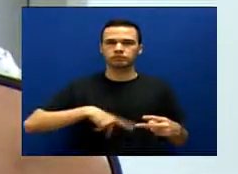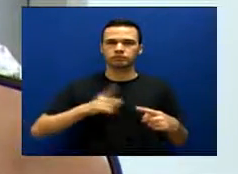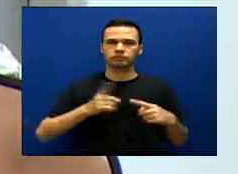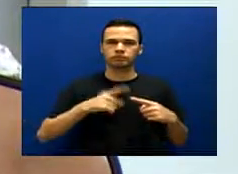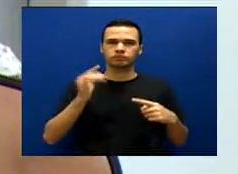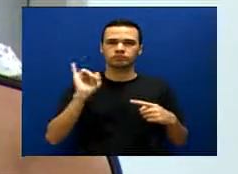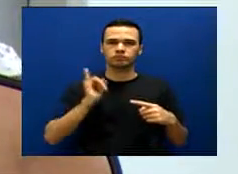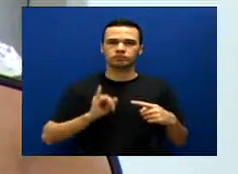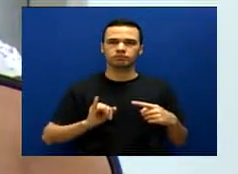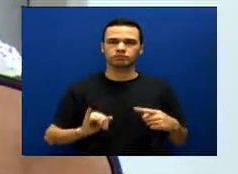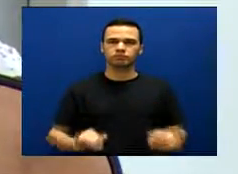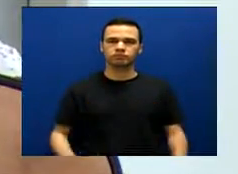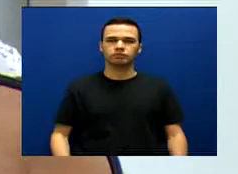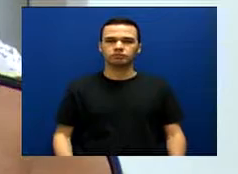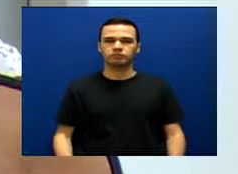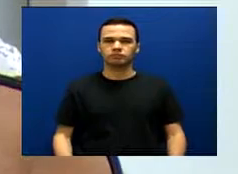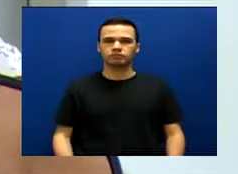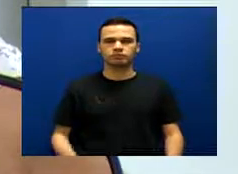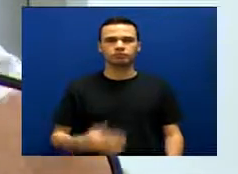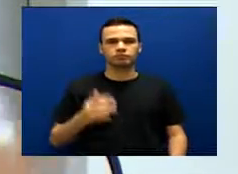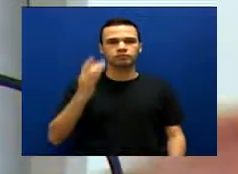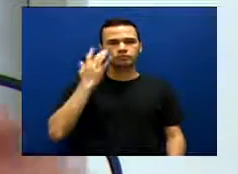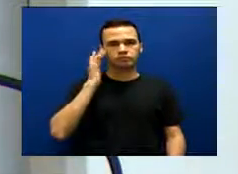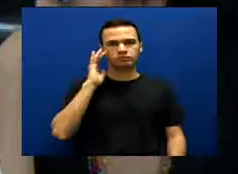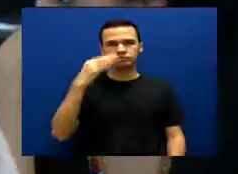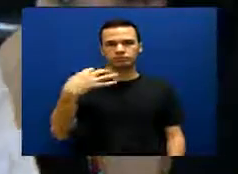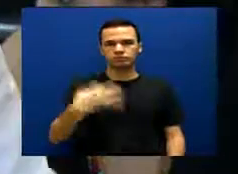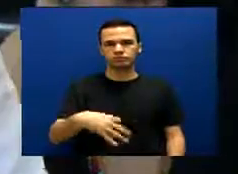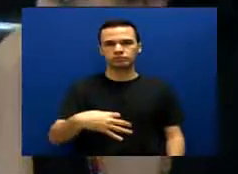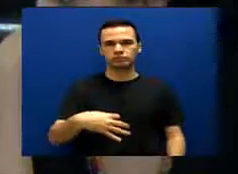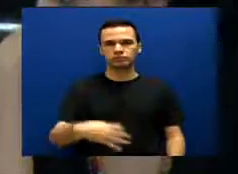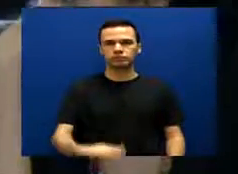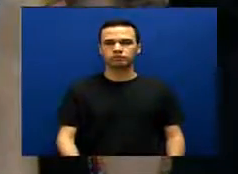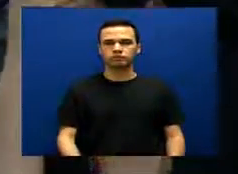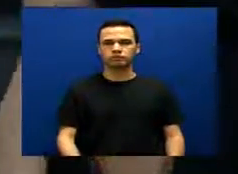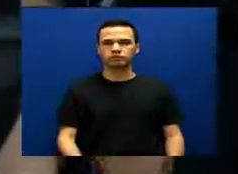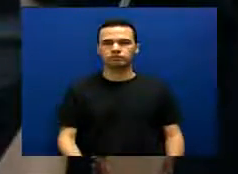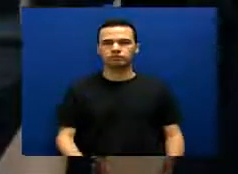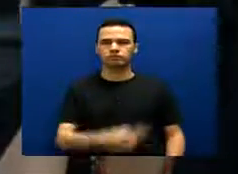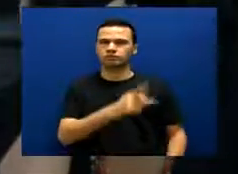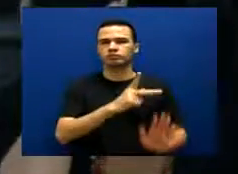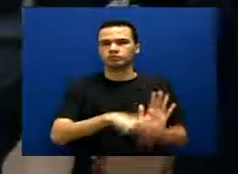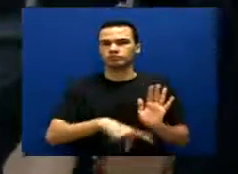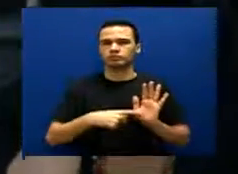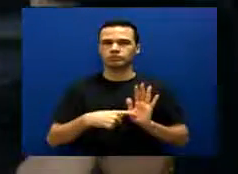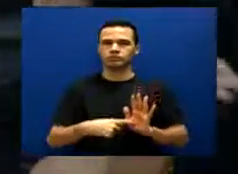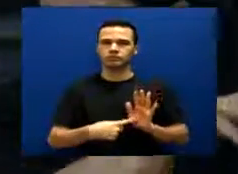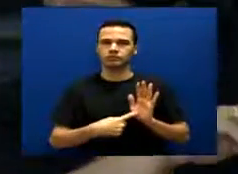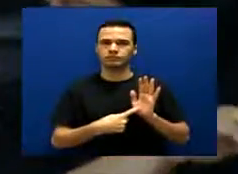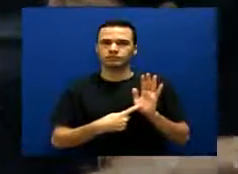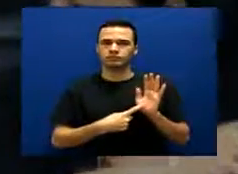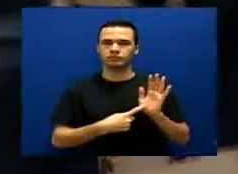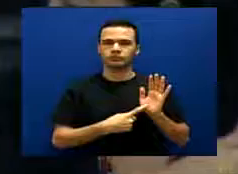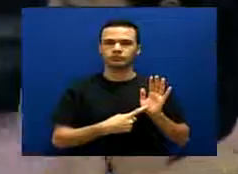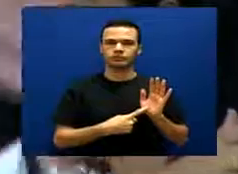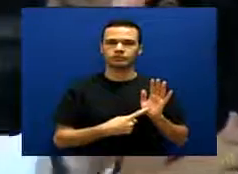Yara. Vereador, eu acho correta esse projeto projeto e